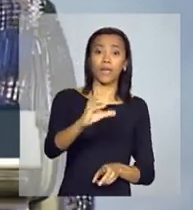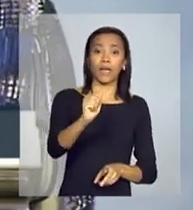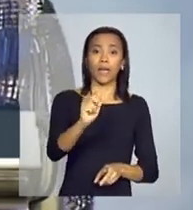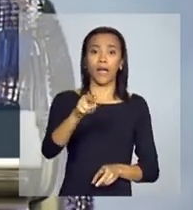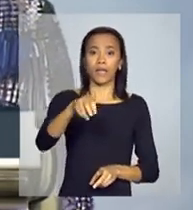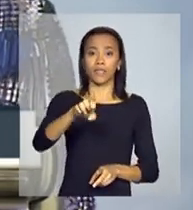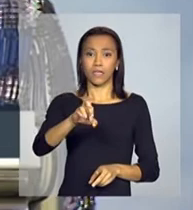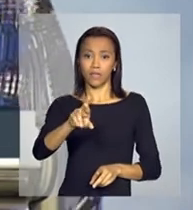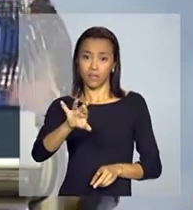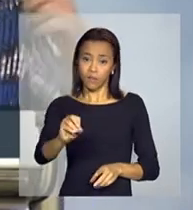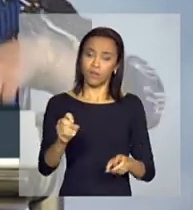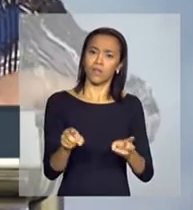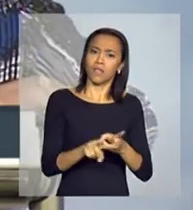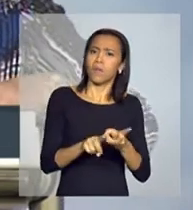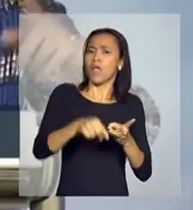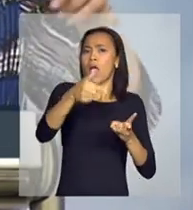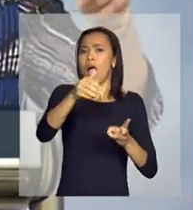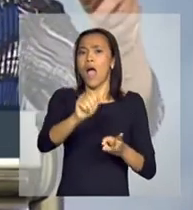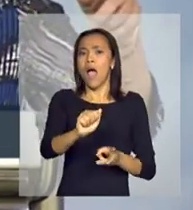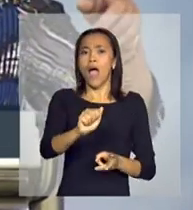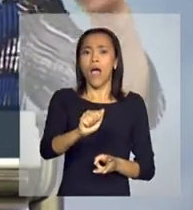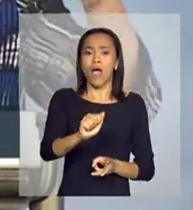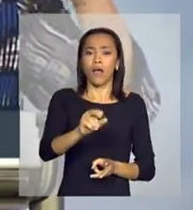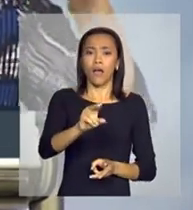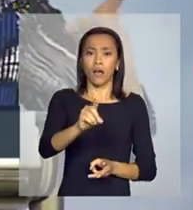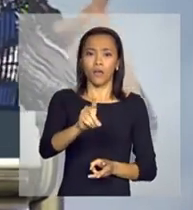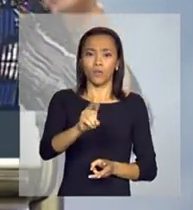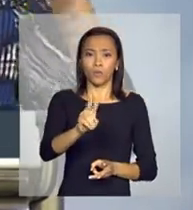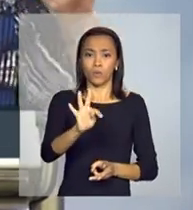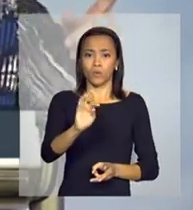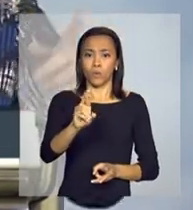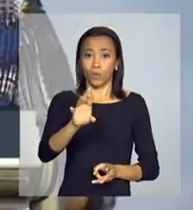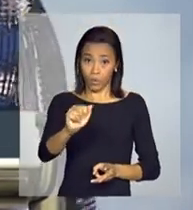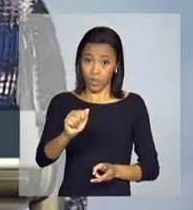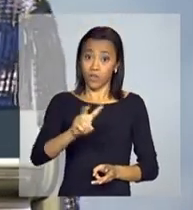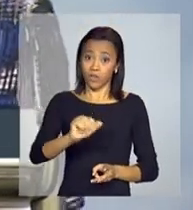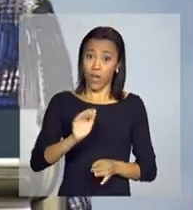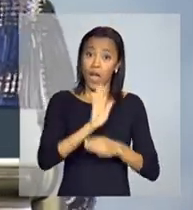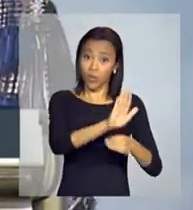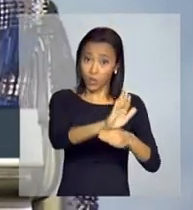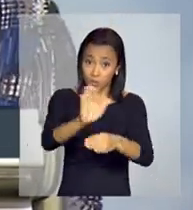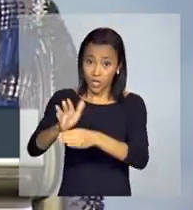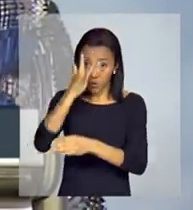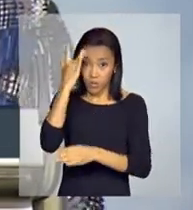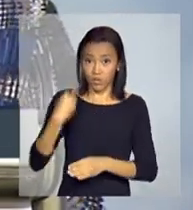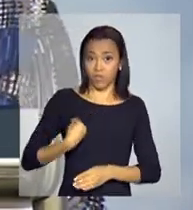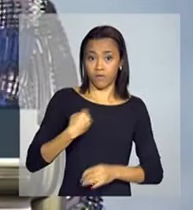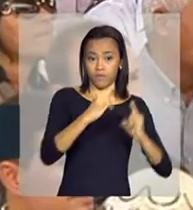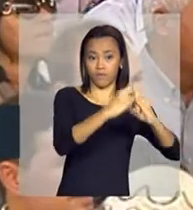de usos múltiplos, que também vai beneficiar os assentamentos do INCRA.